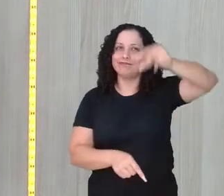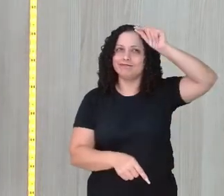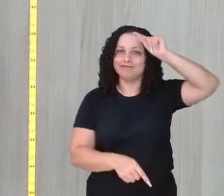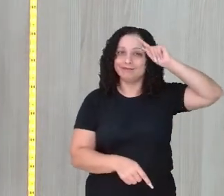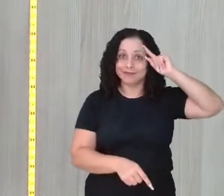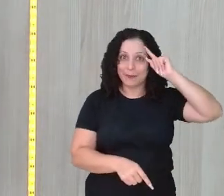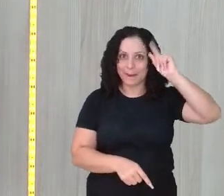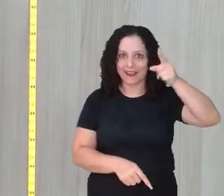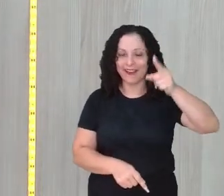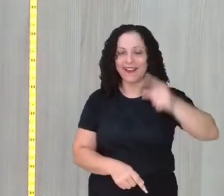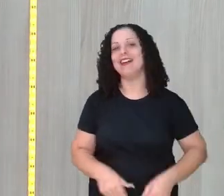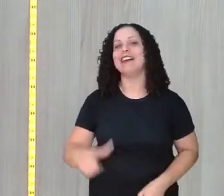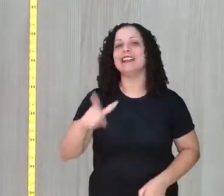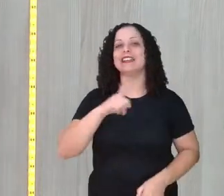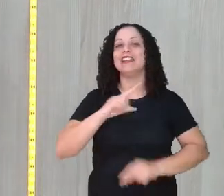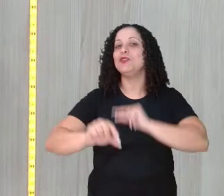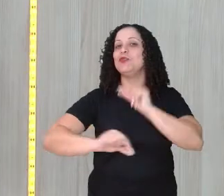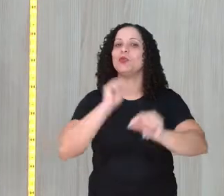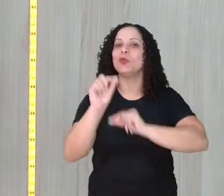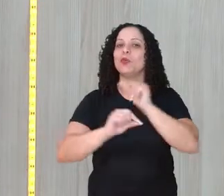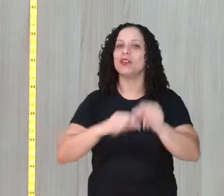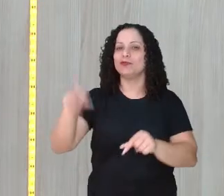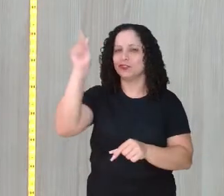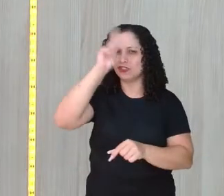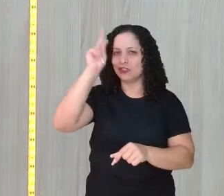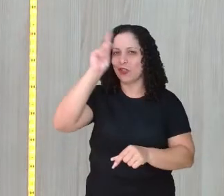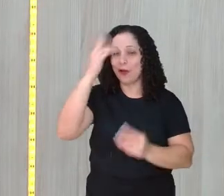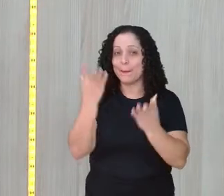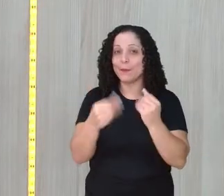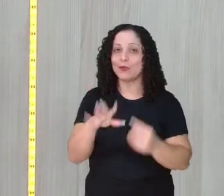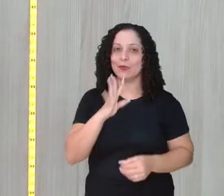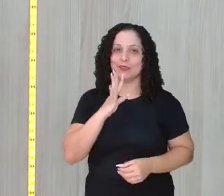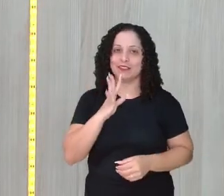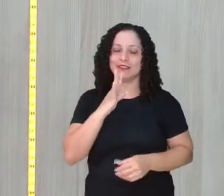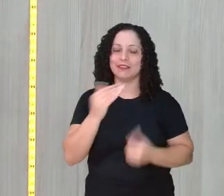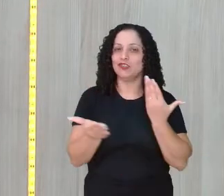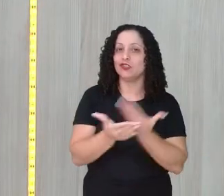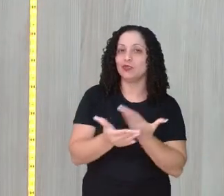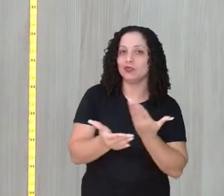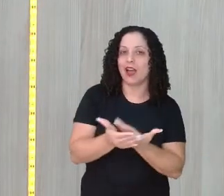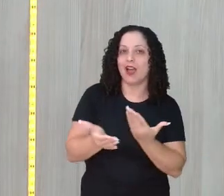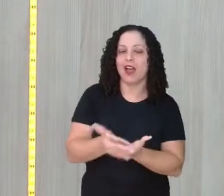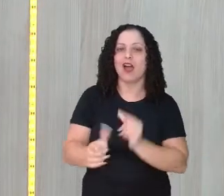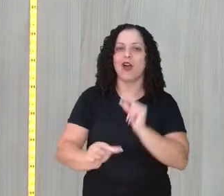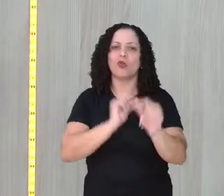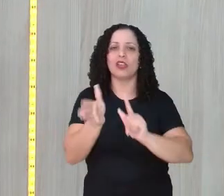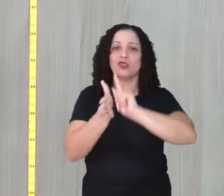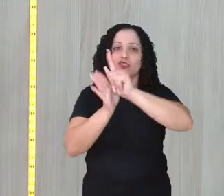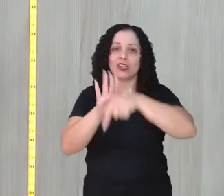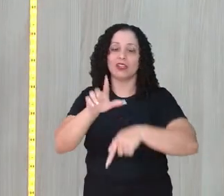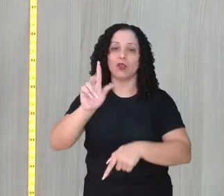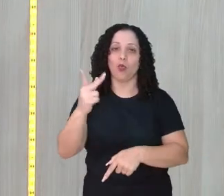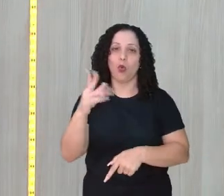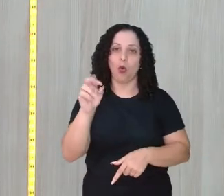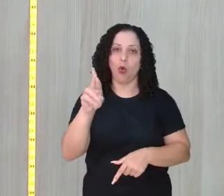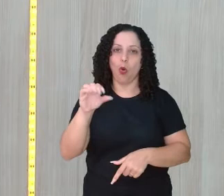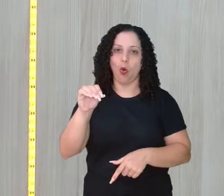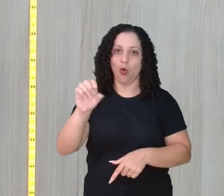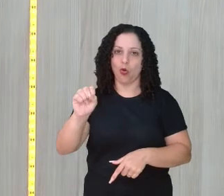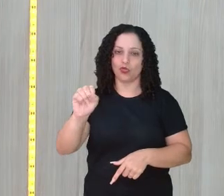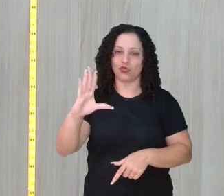pegadinha bem famosa, assim, que a gente geralmente estuda o gênero horóscopo como preditivo, né?